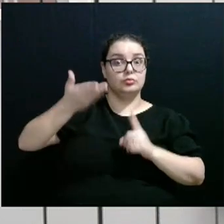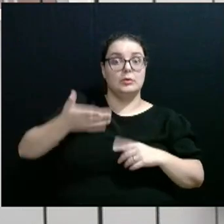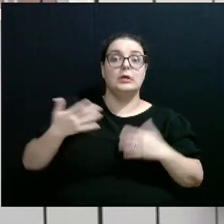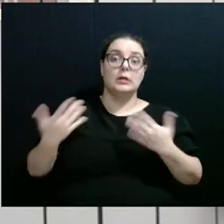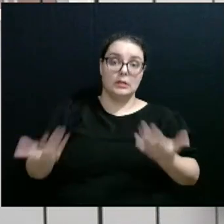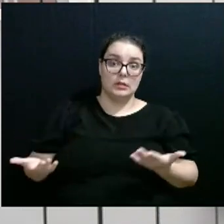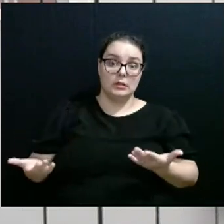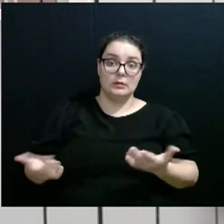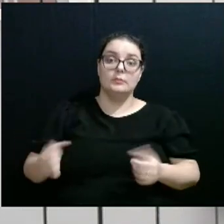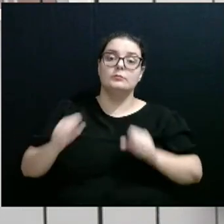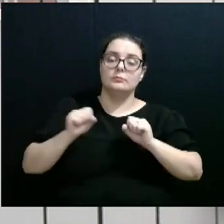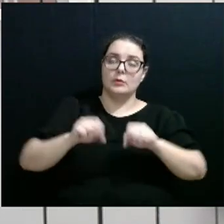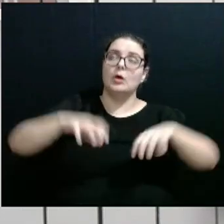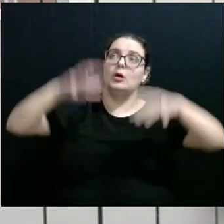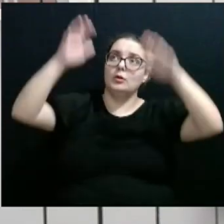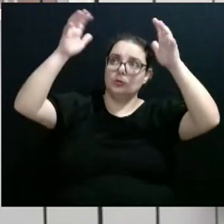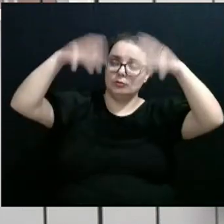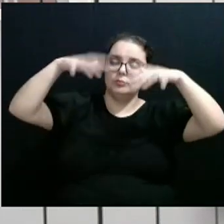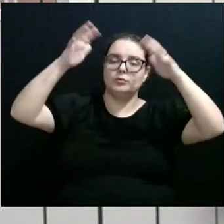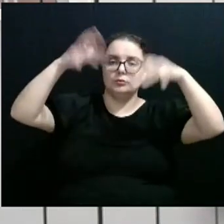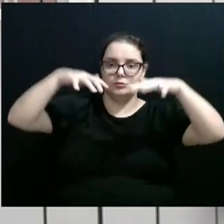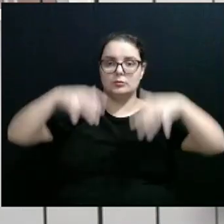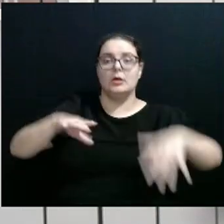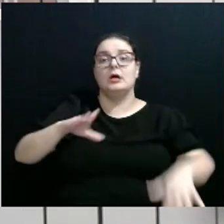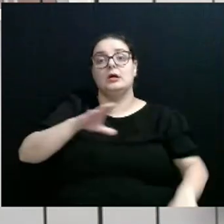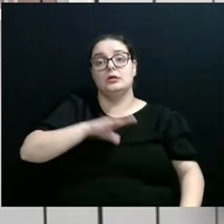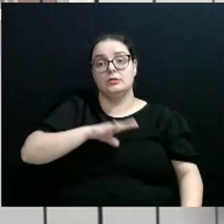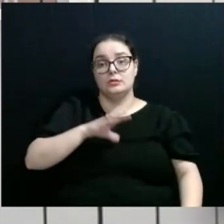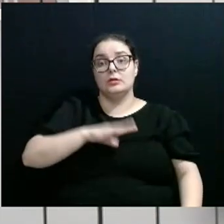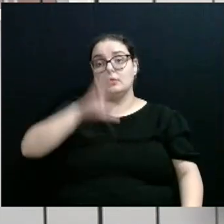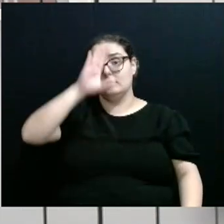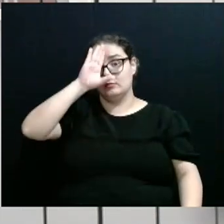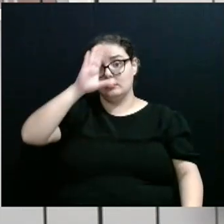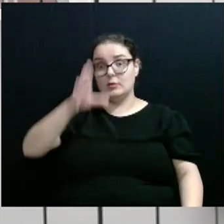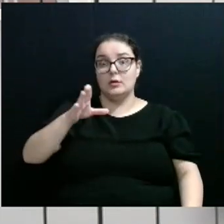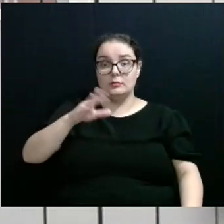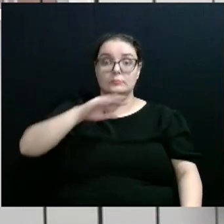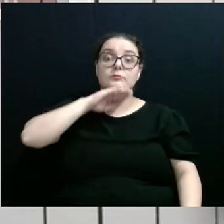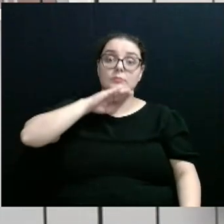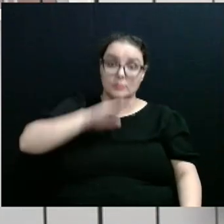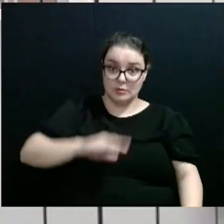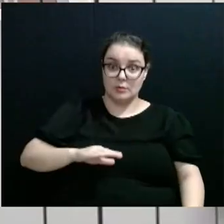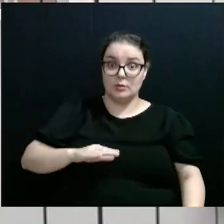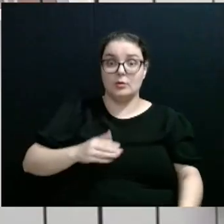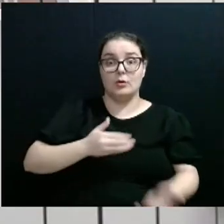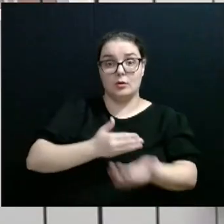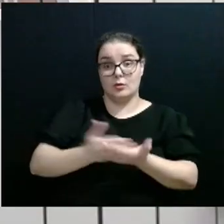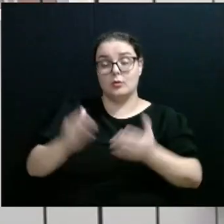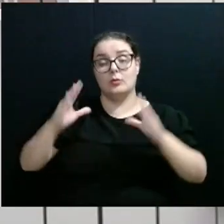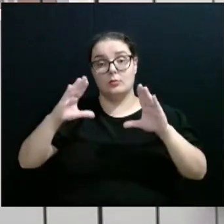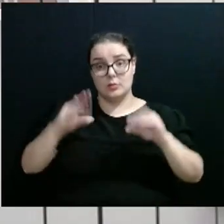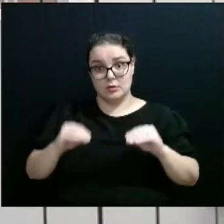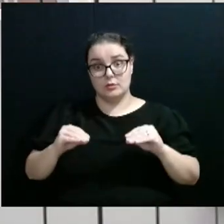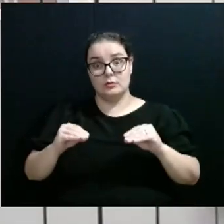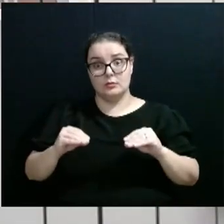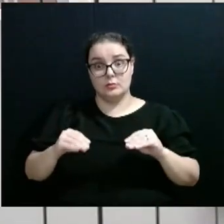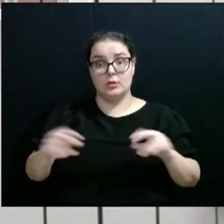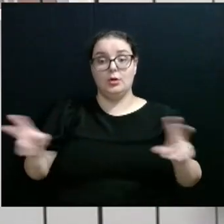de mais chuva para a cidade, principalmente à tarde e início da noite. E os ventos podem